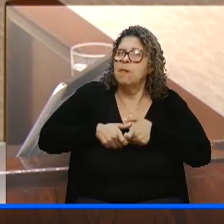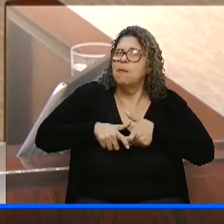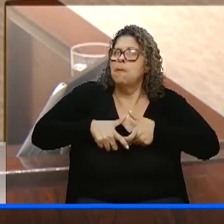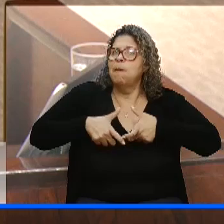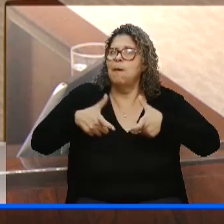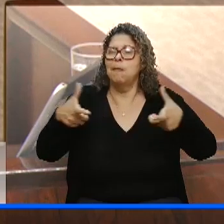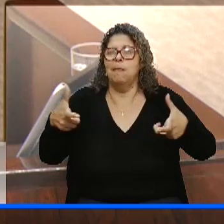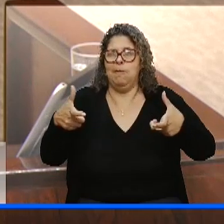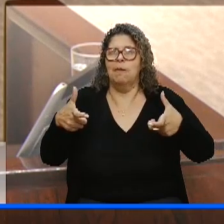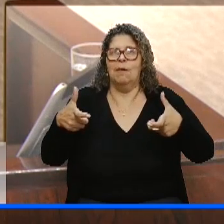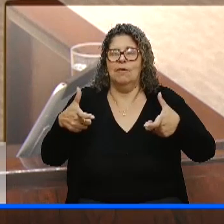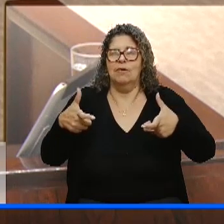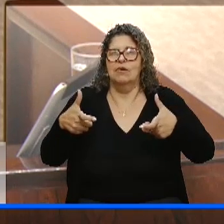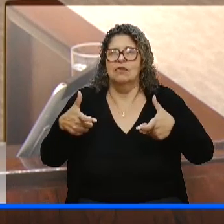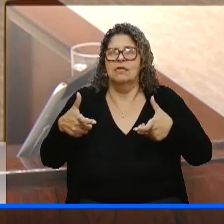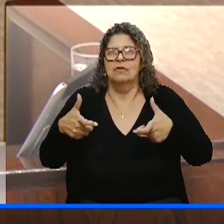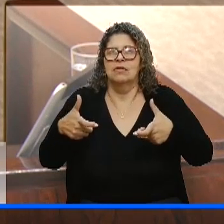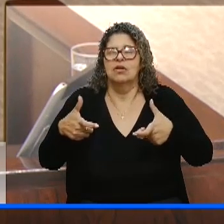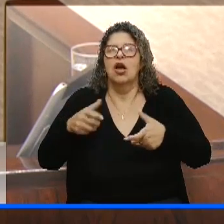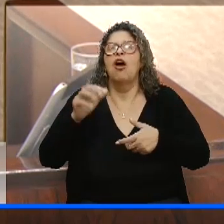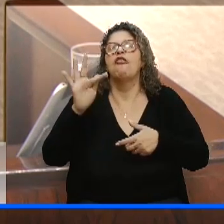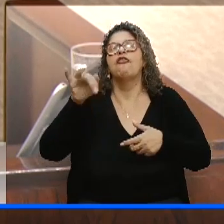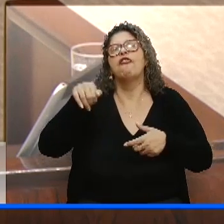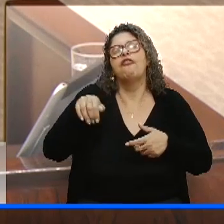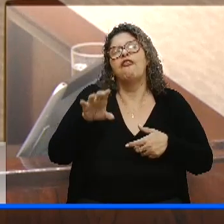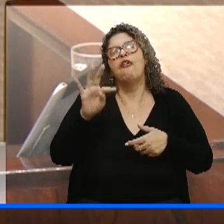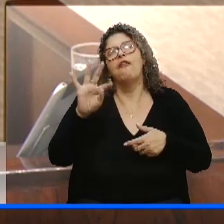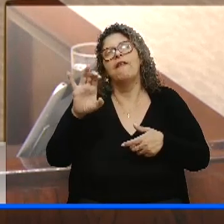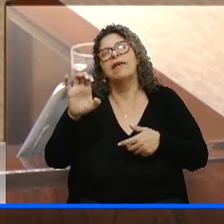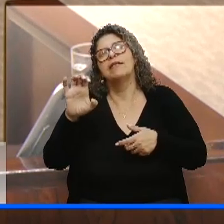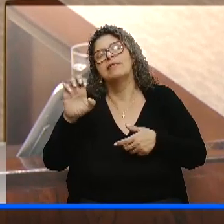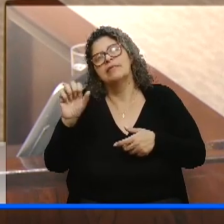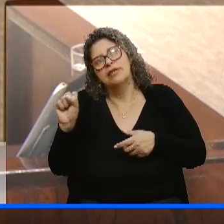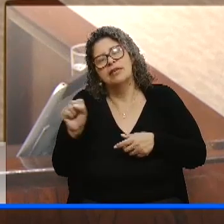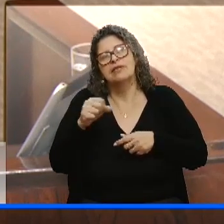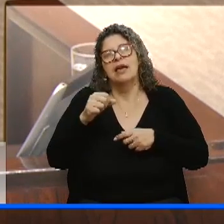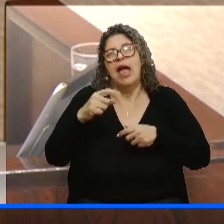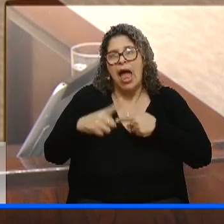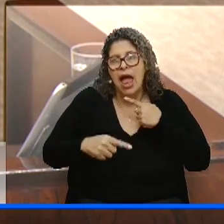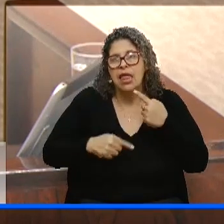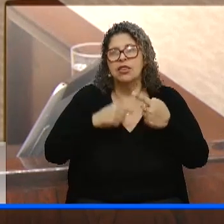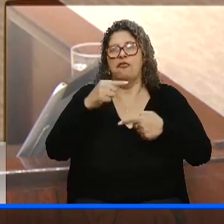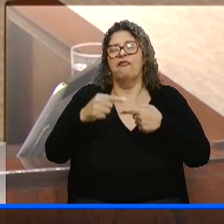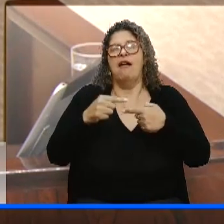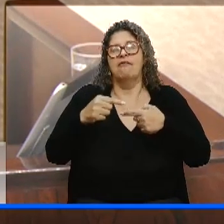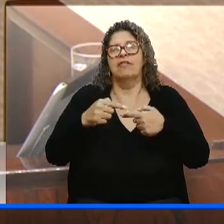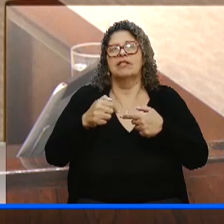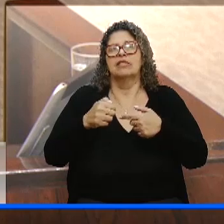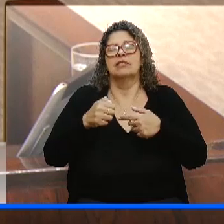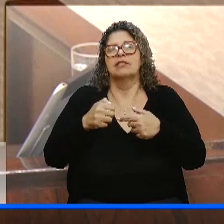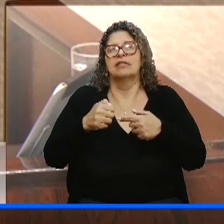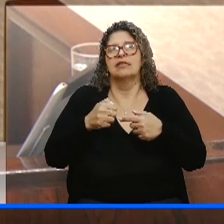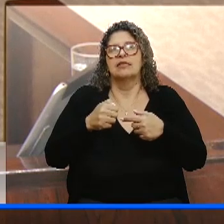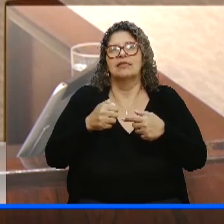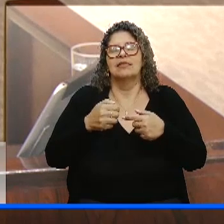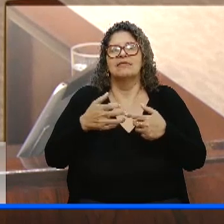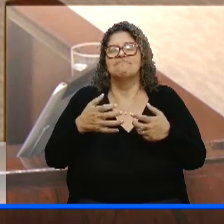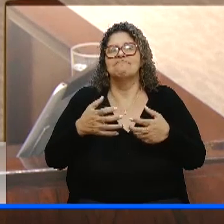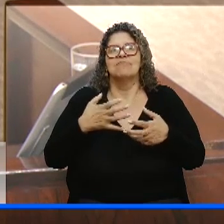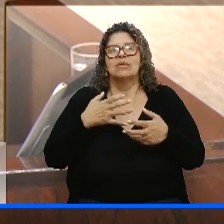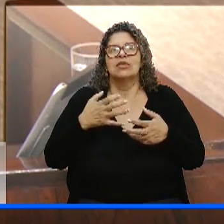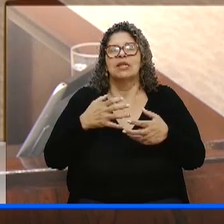a partir de fontes renováveis que nós possamos buscar a produção com menos impacto